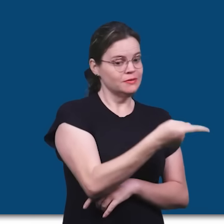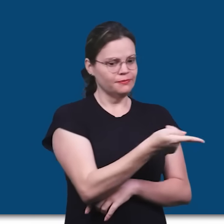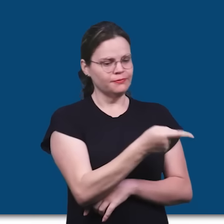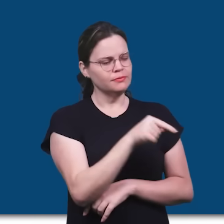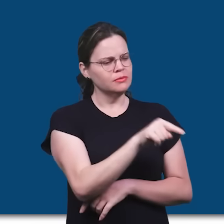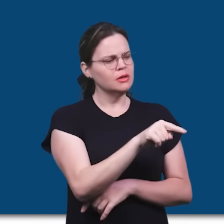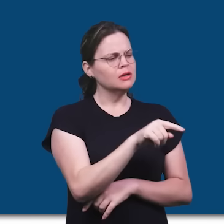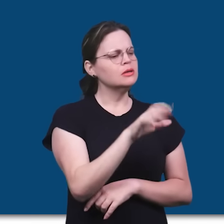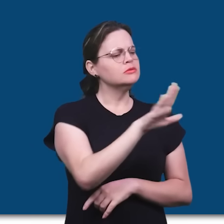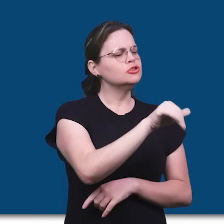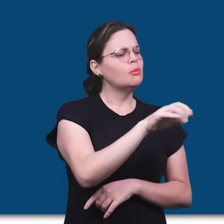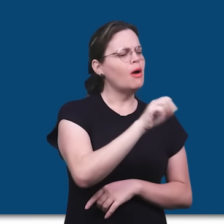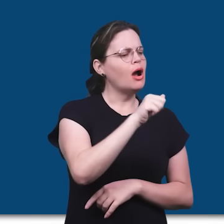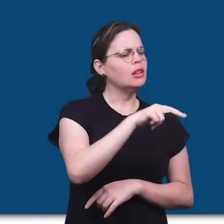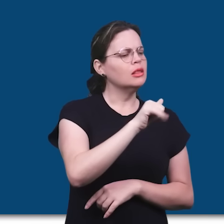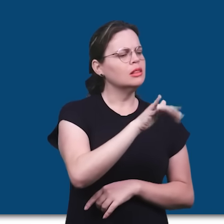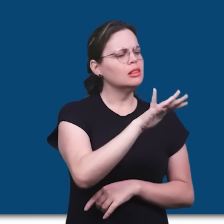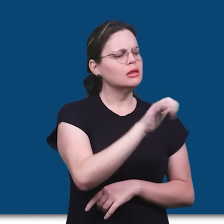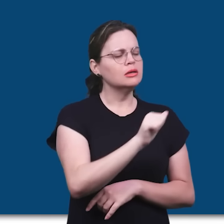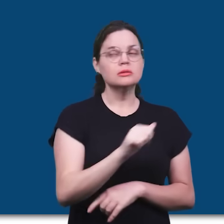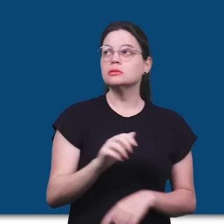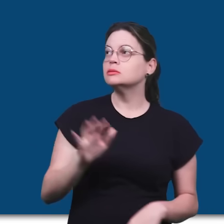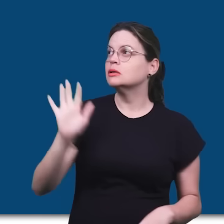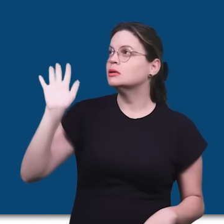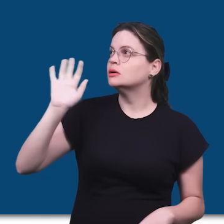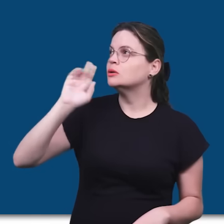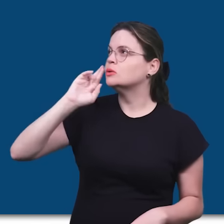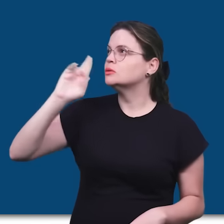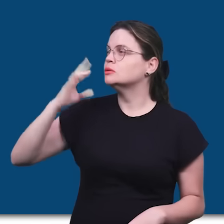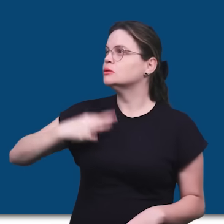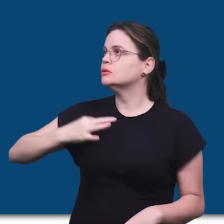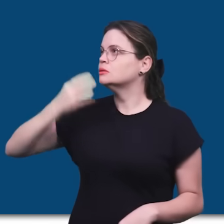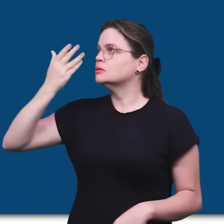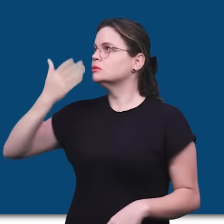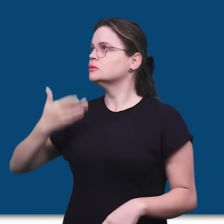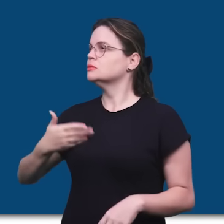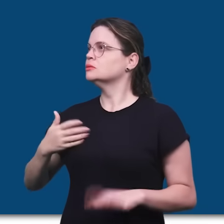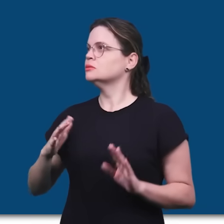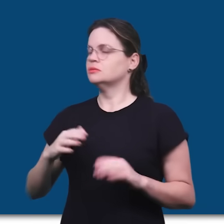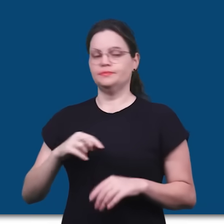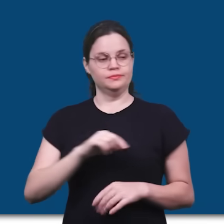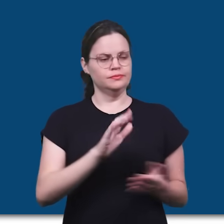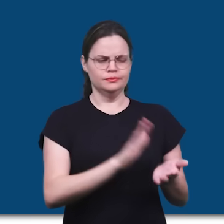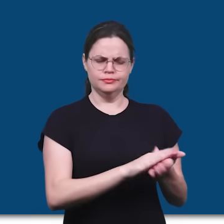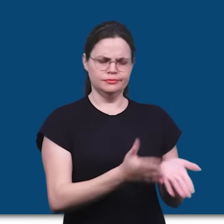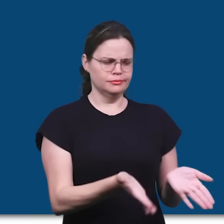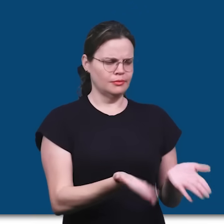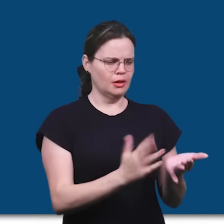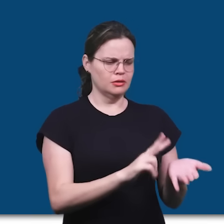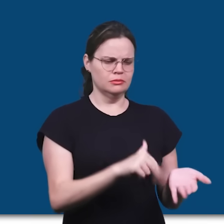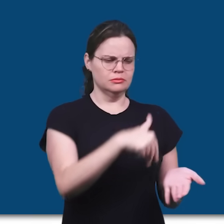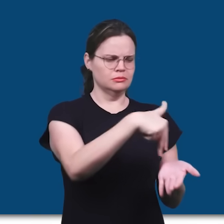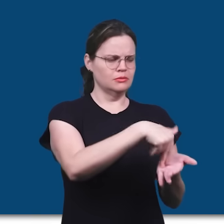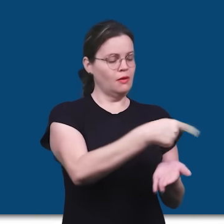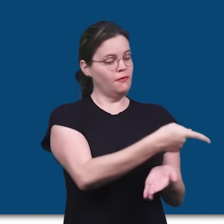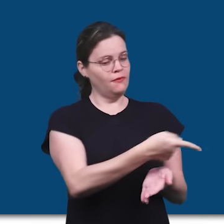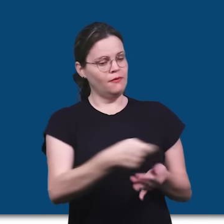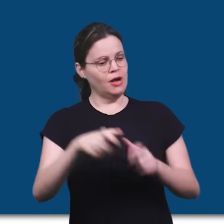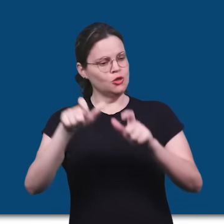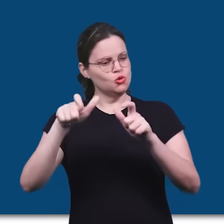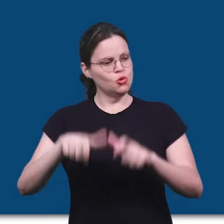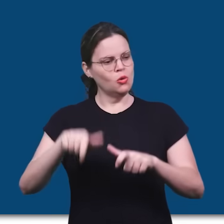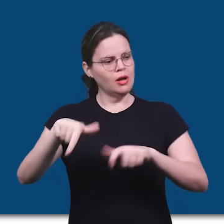ele respondeu: Eis-me aqui, Senhor. E disse-lhe o Senhor: Levanta-te e vai à rua